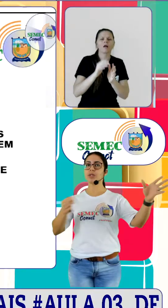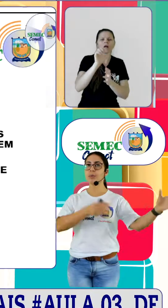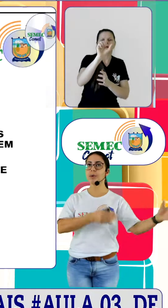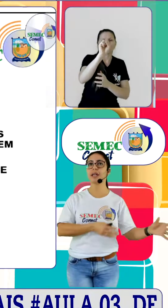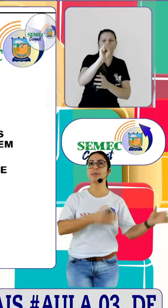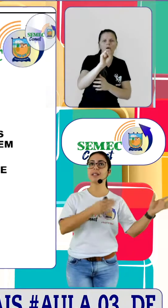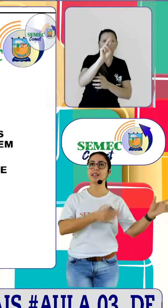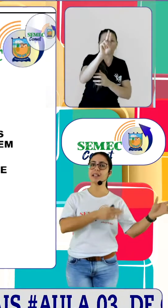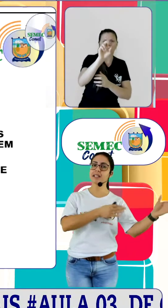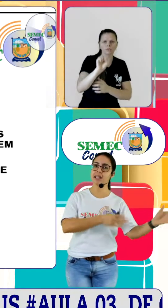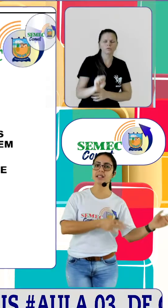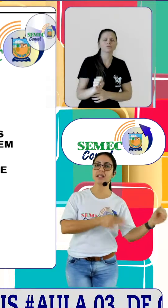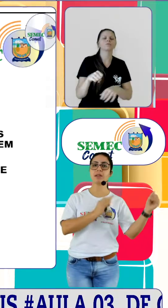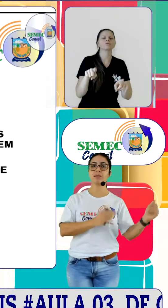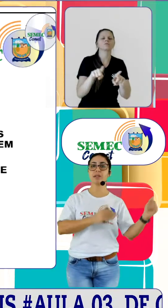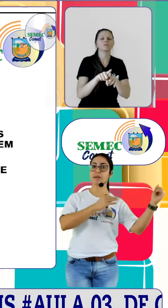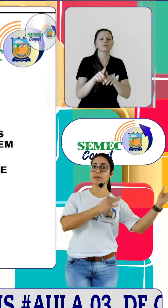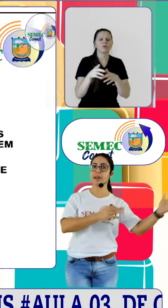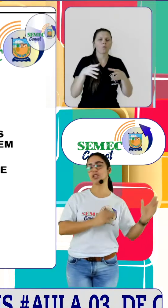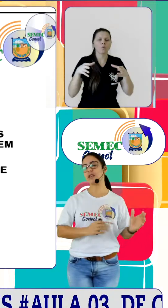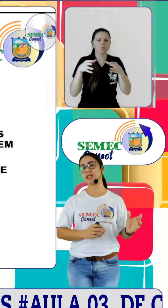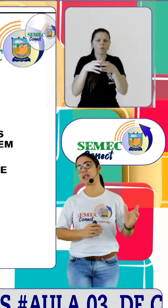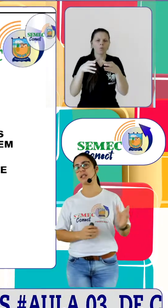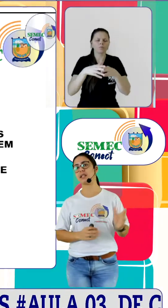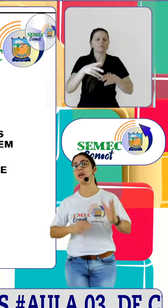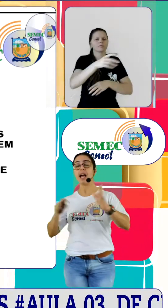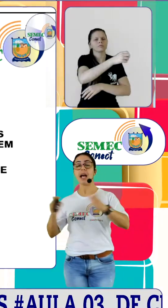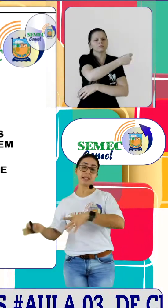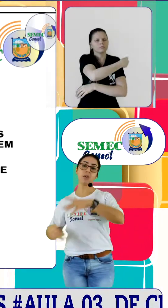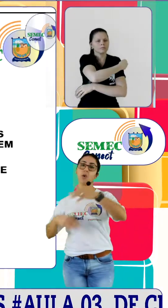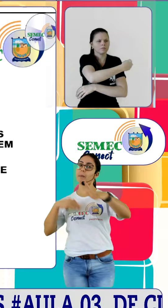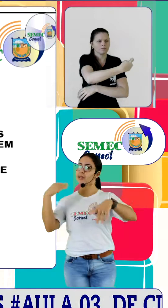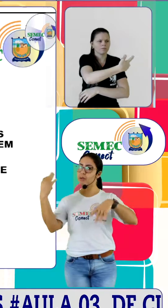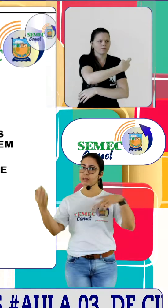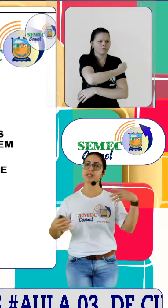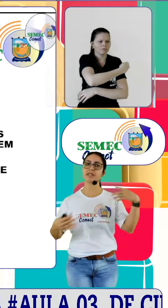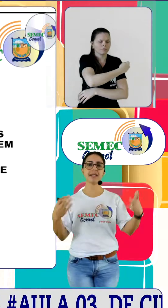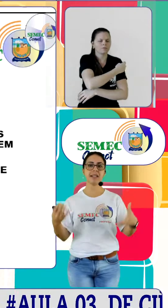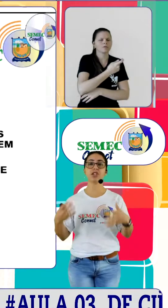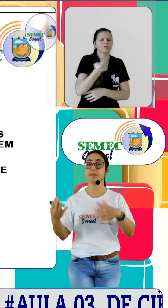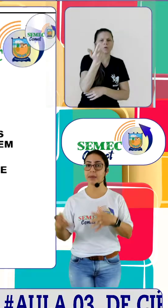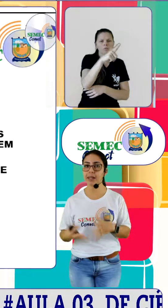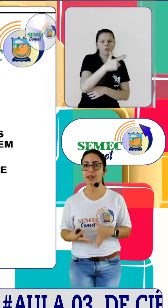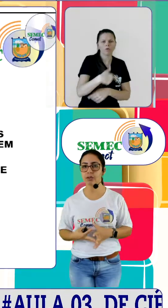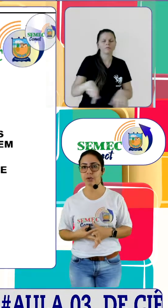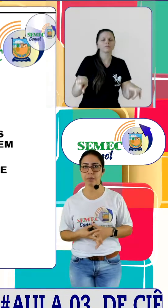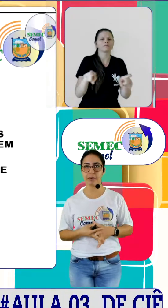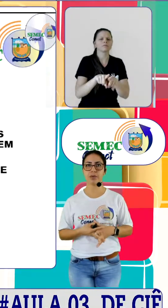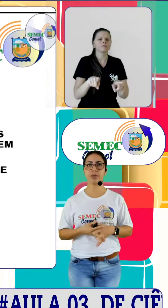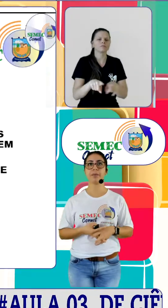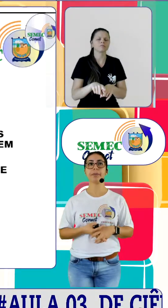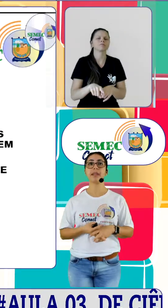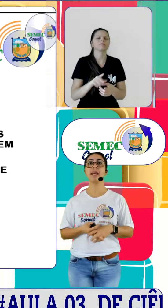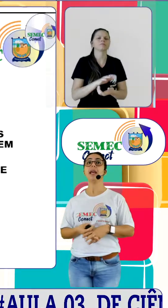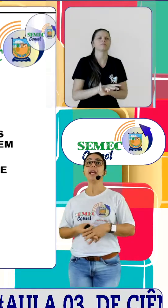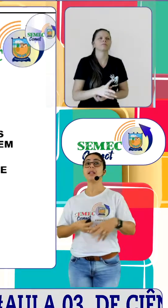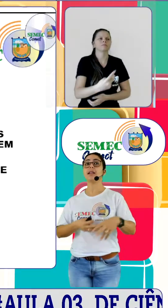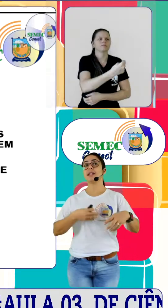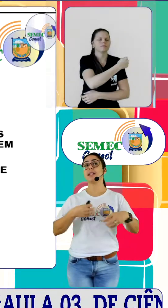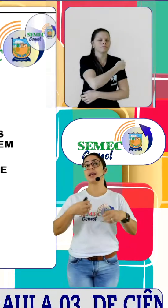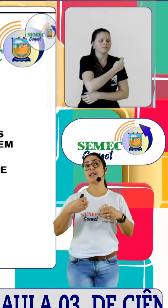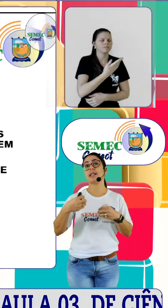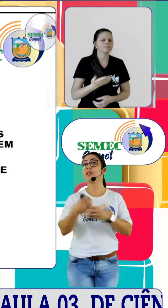com o seu programa de vacinação, com as suas campanhas de vacinação, assim como as outras vacinas também que nós tomamos,